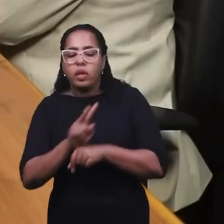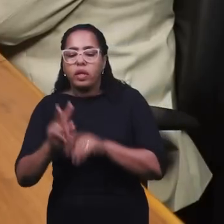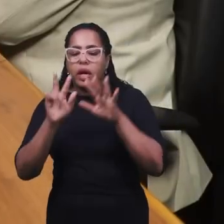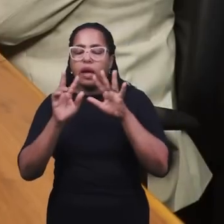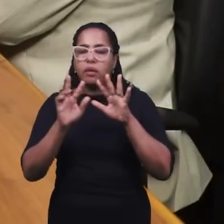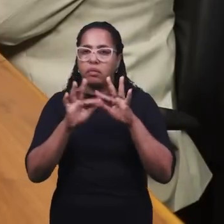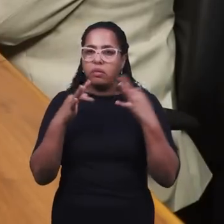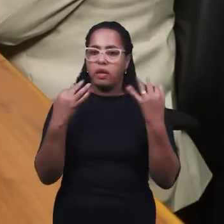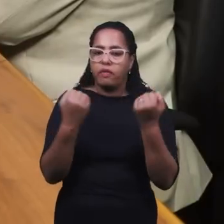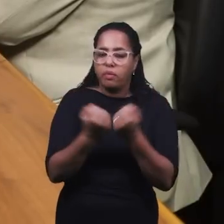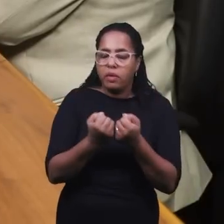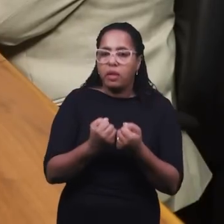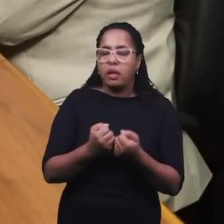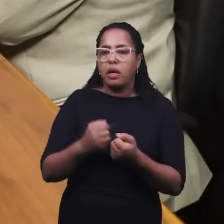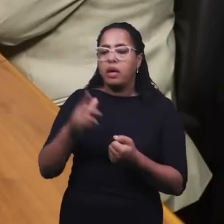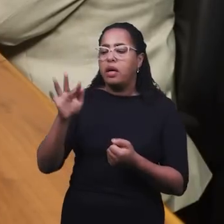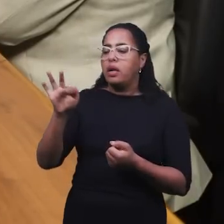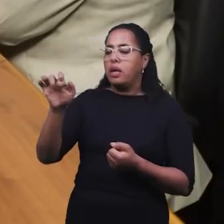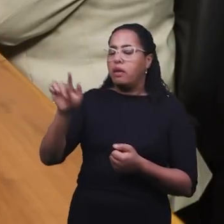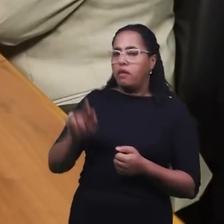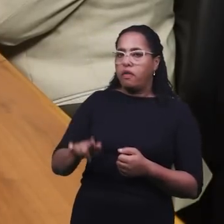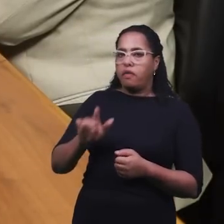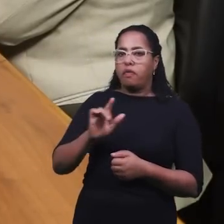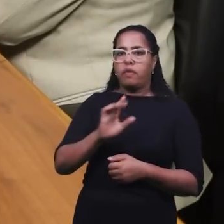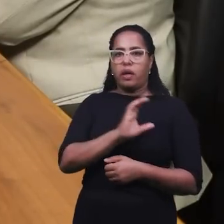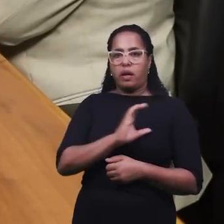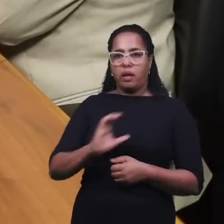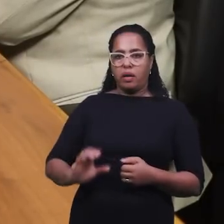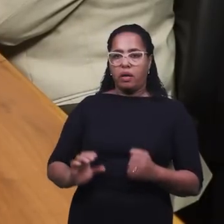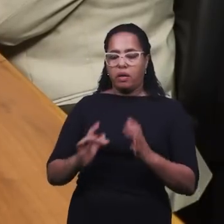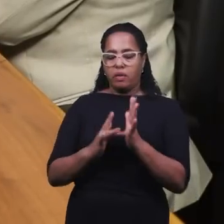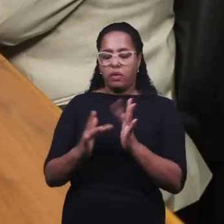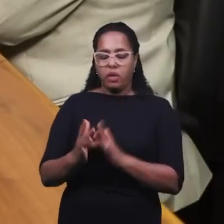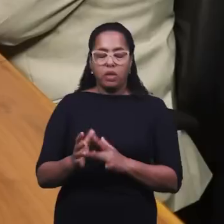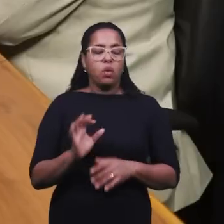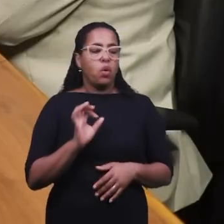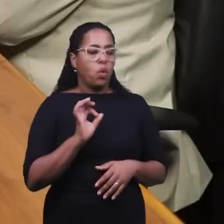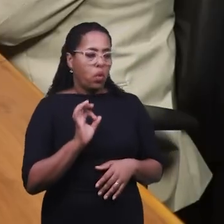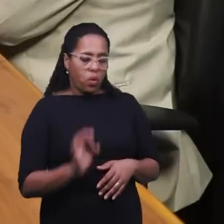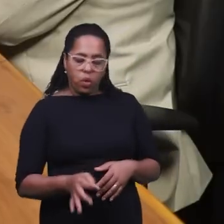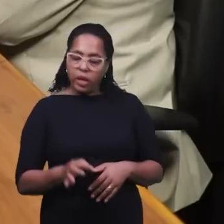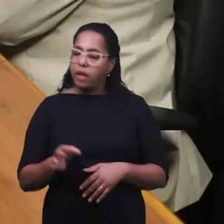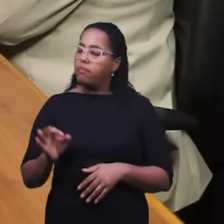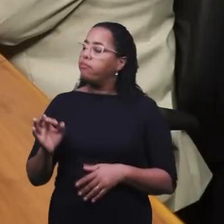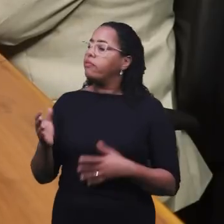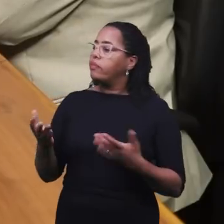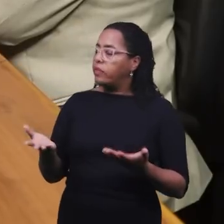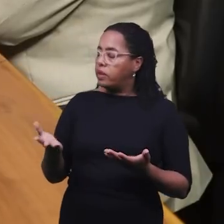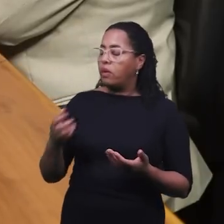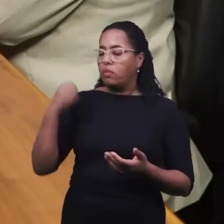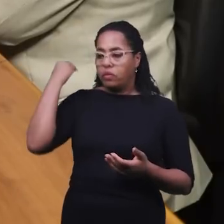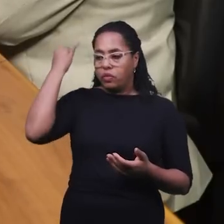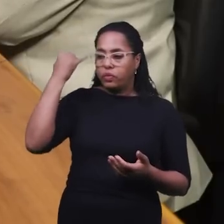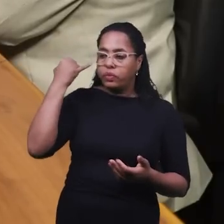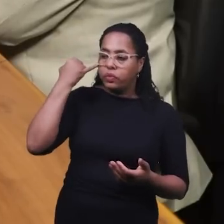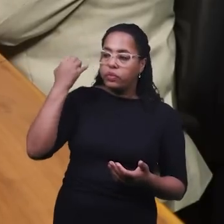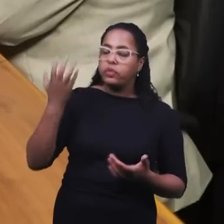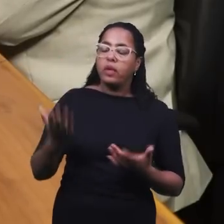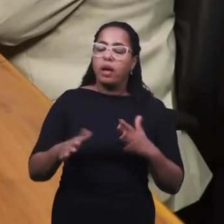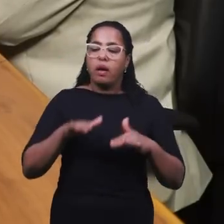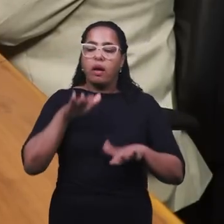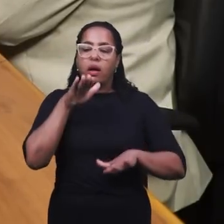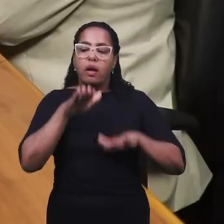mulher, governem bem os seus filhos e as suas próprias casas, porque os que servem bem como diáconos adquirirão para si uma